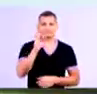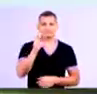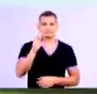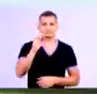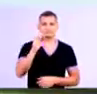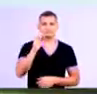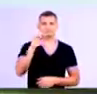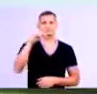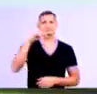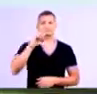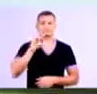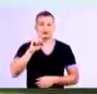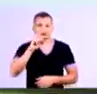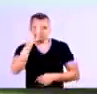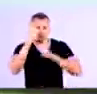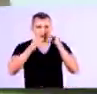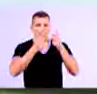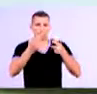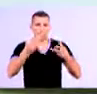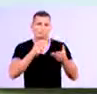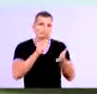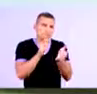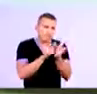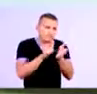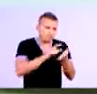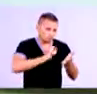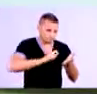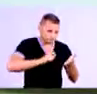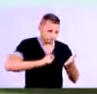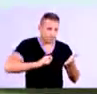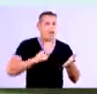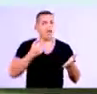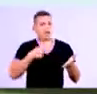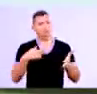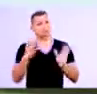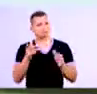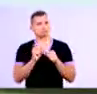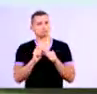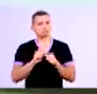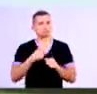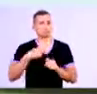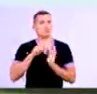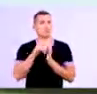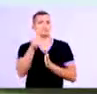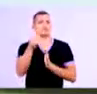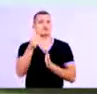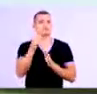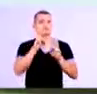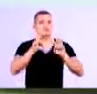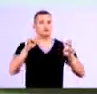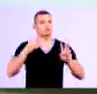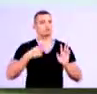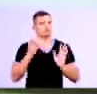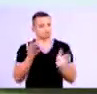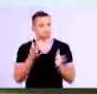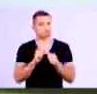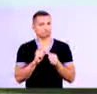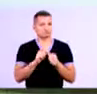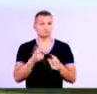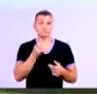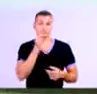colocarem no papel. Foi assim que eu fiz o meu primeiro site, é assim que eu faço hoje em dia, quando eu tenho uma necessidade diferente, eu pego e